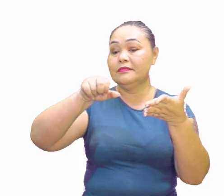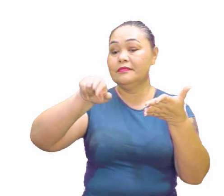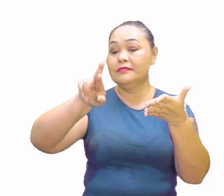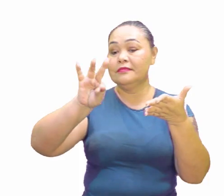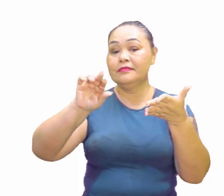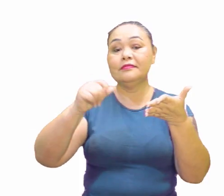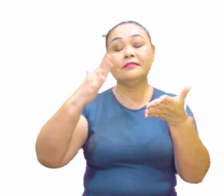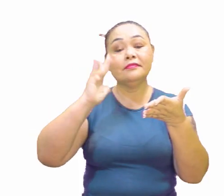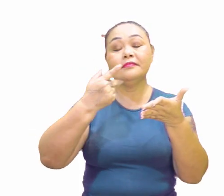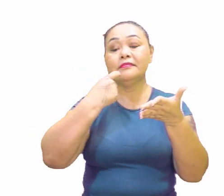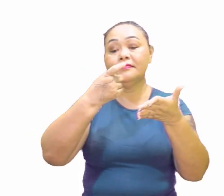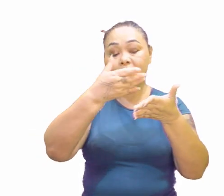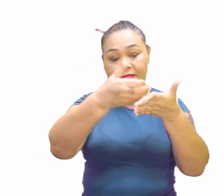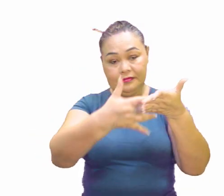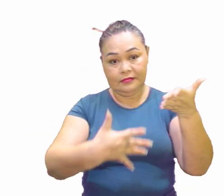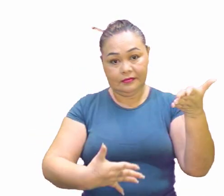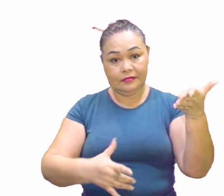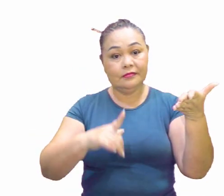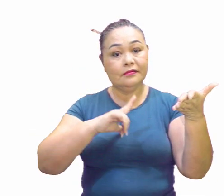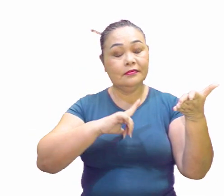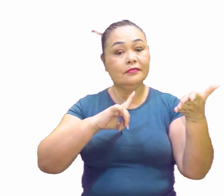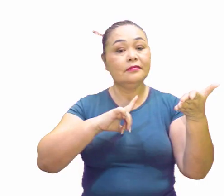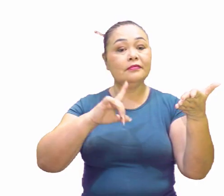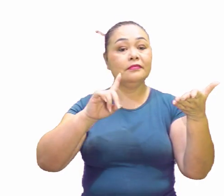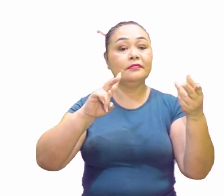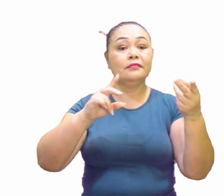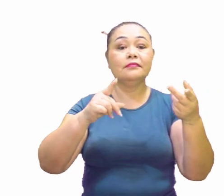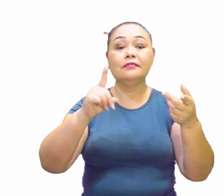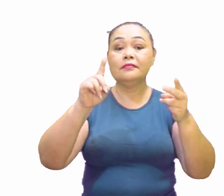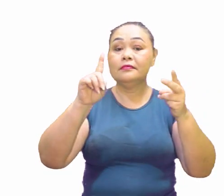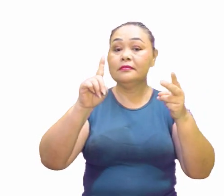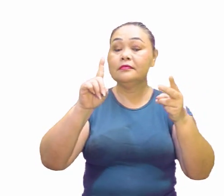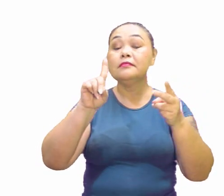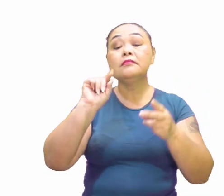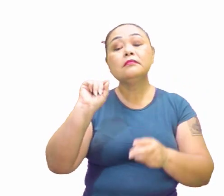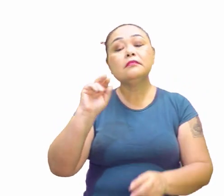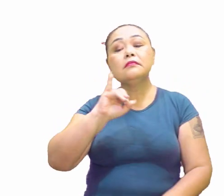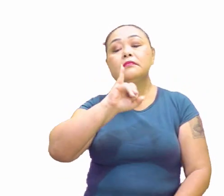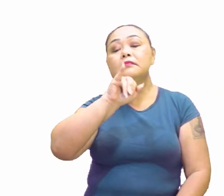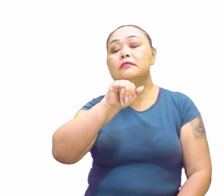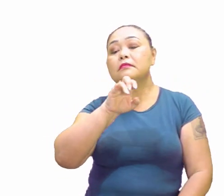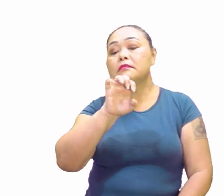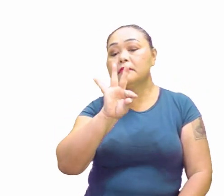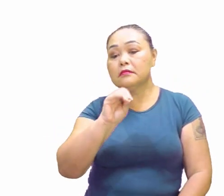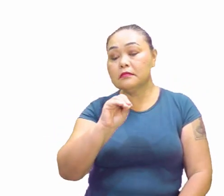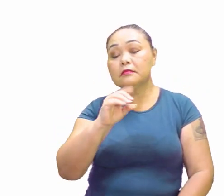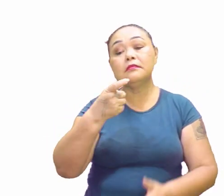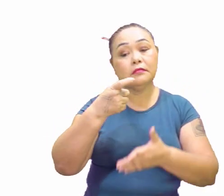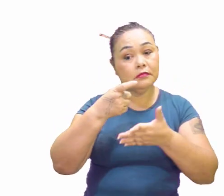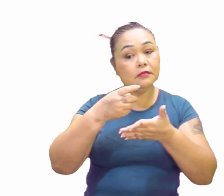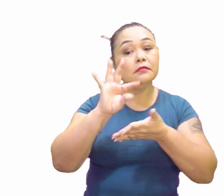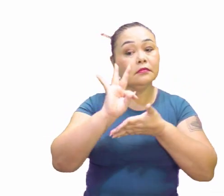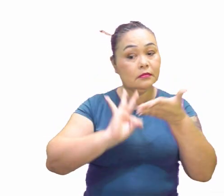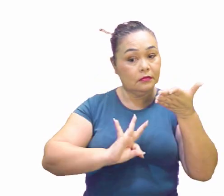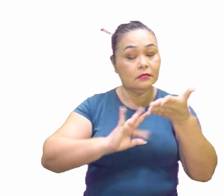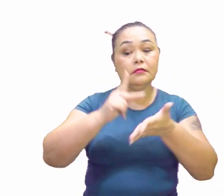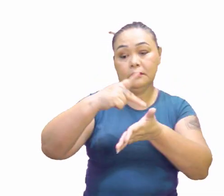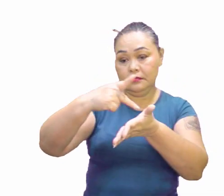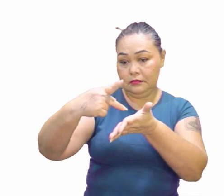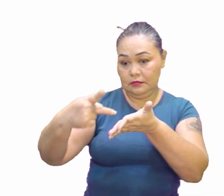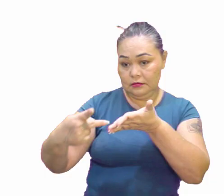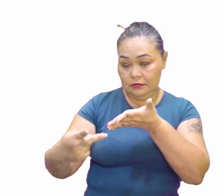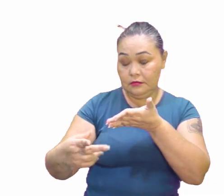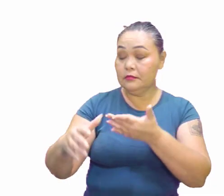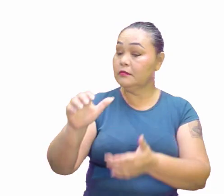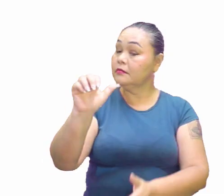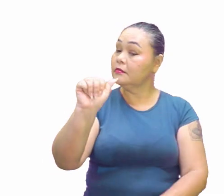o desenvolvimento. Temos um jeito de, que é um texto, é uma poesia de